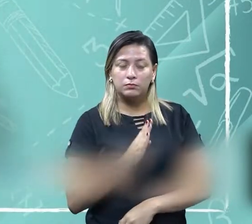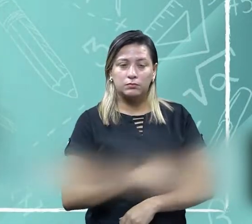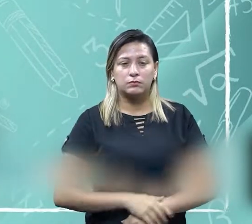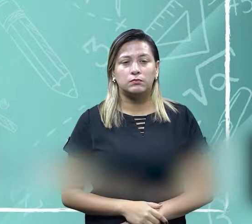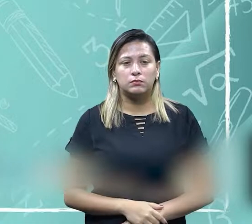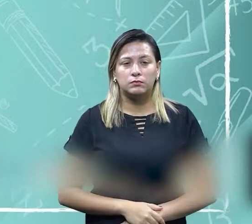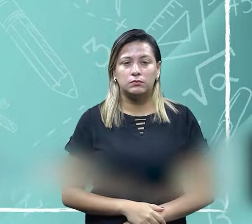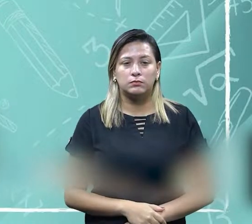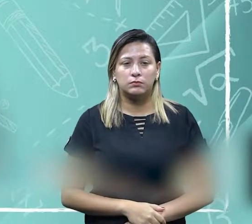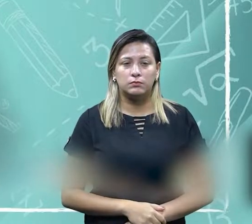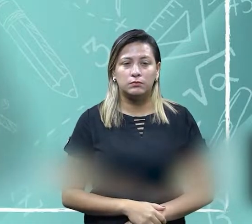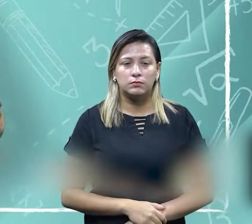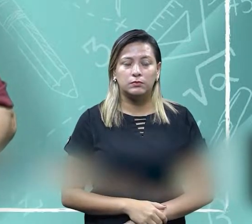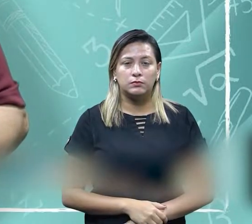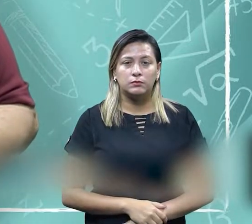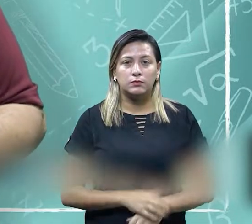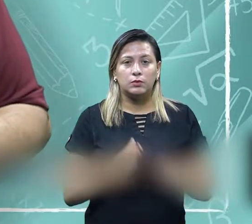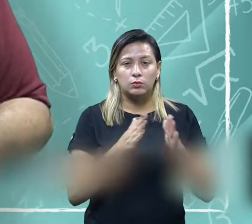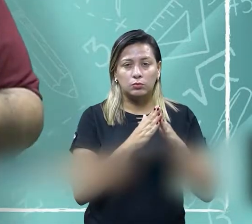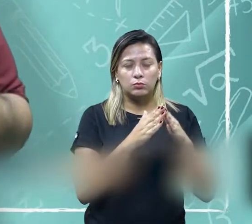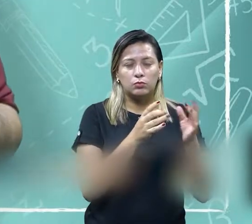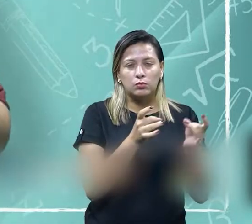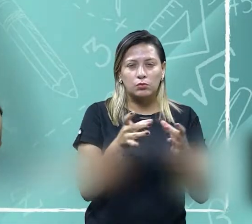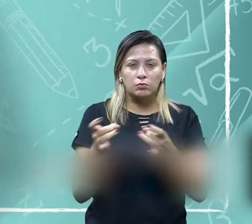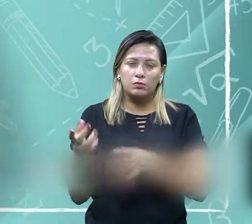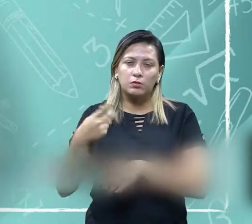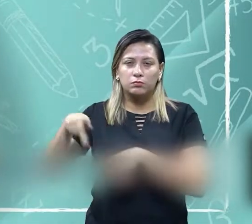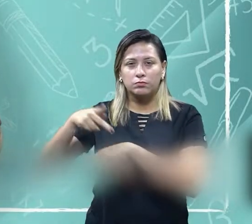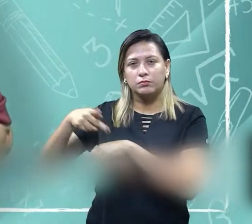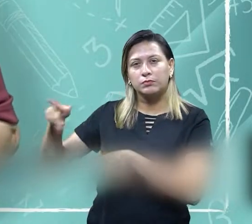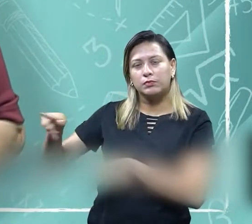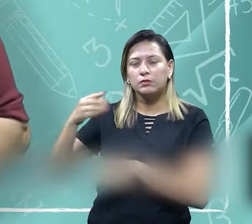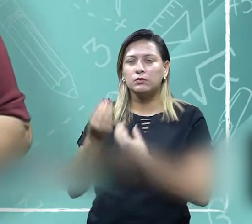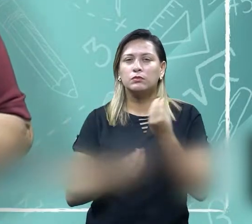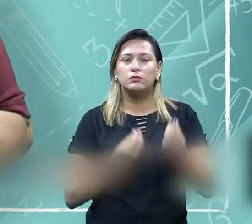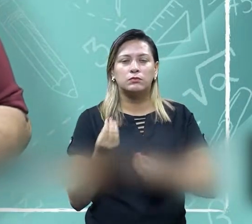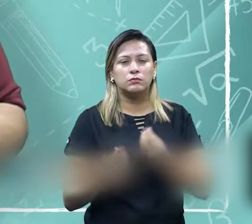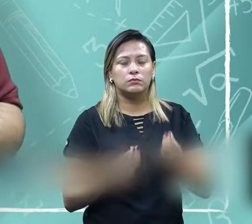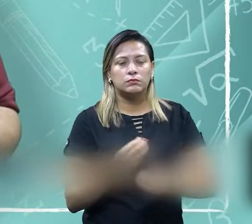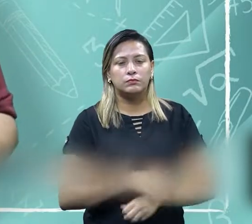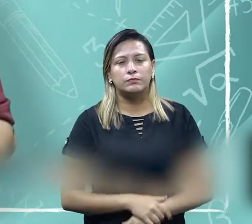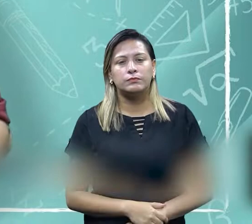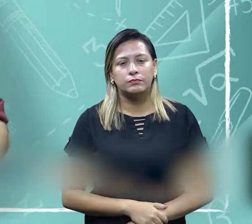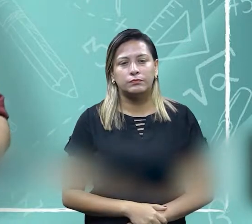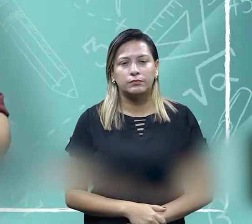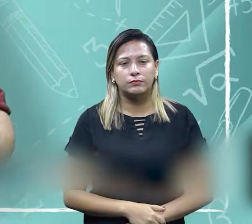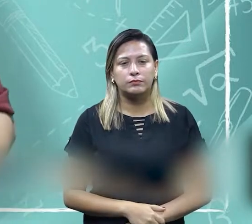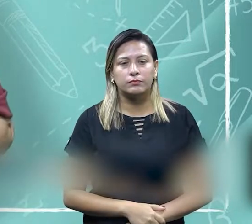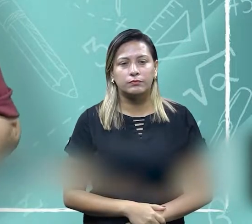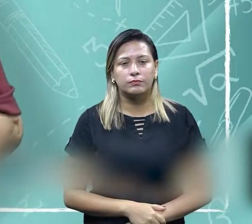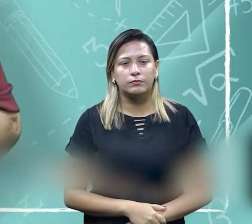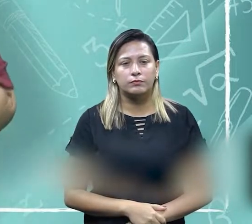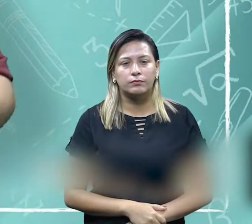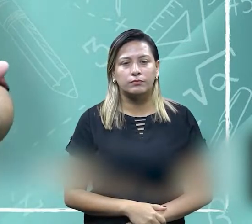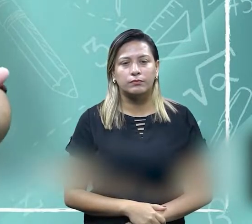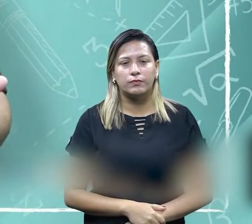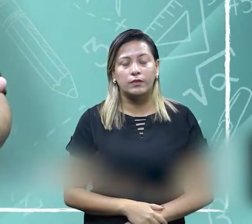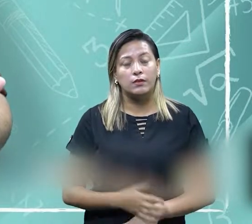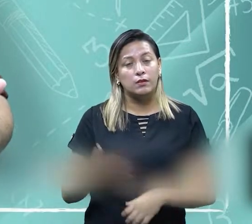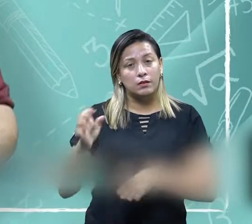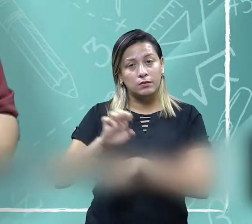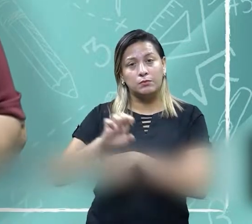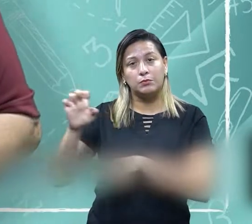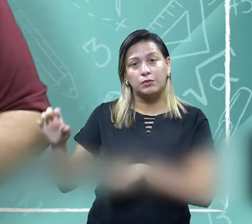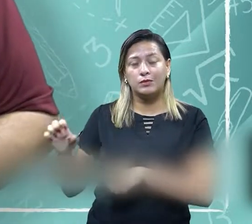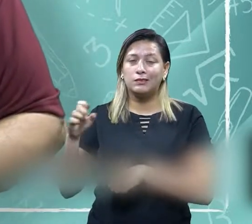ao comércio exterior, né? Quais são os tratamentos fiscais de exportações relativos aos impostos, por